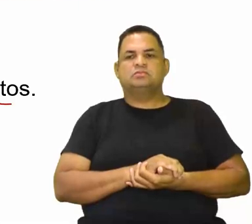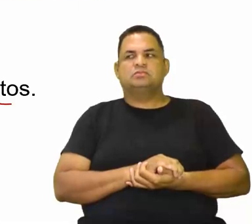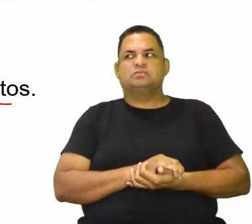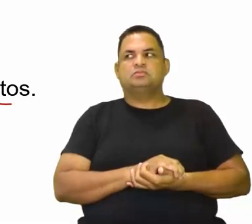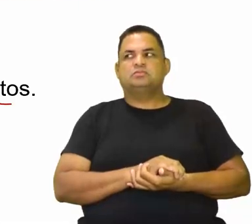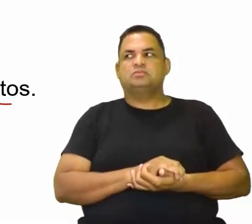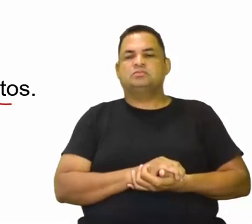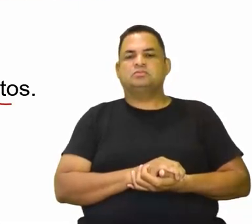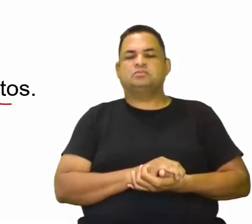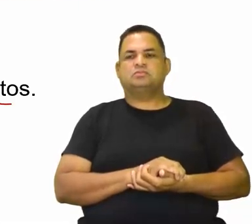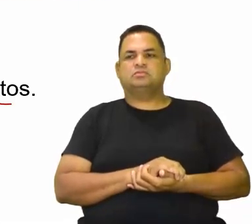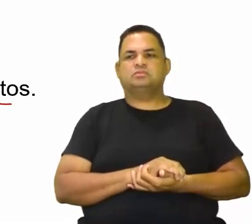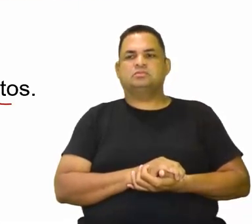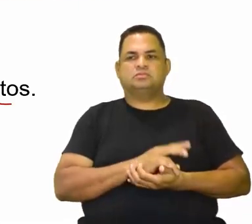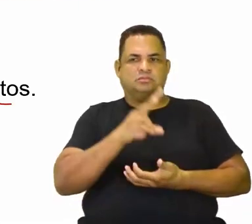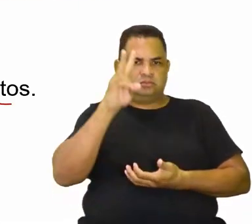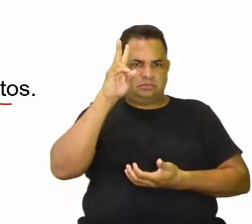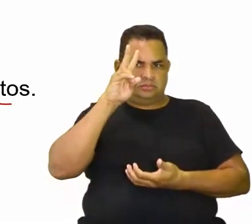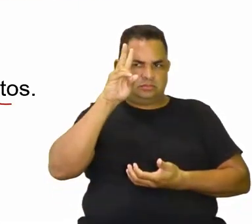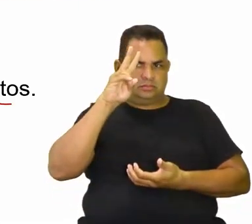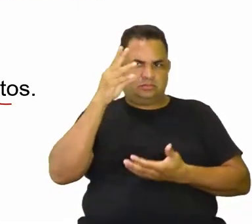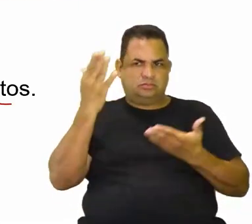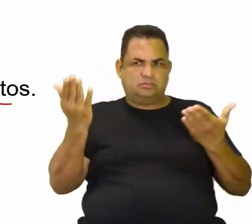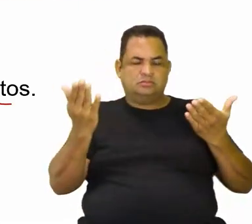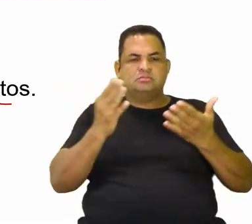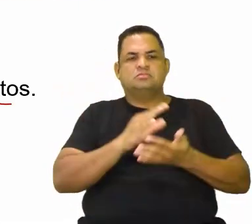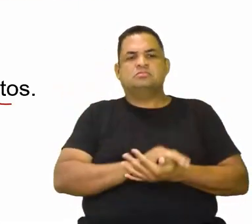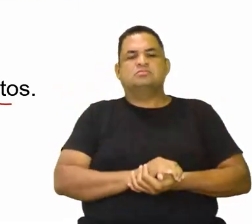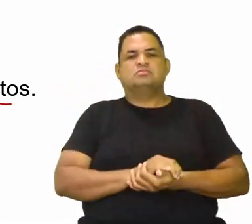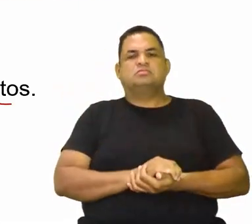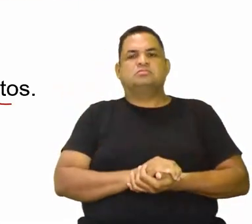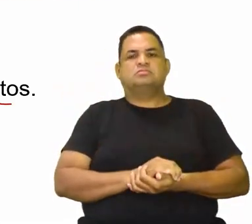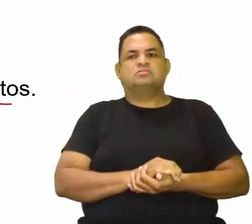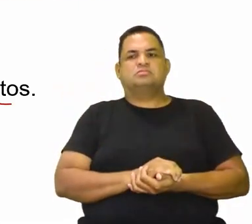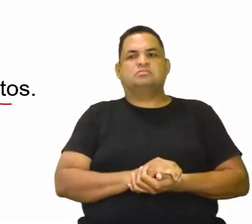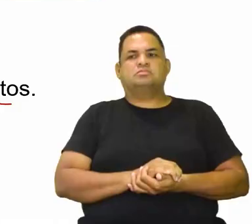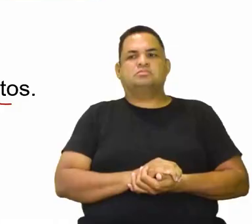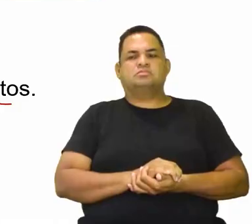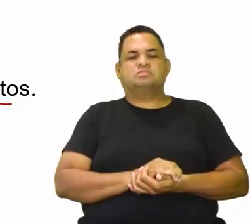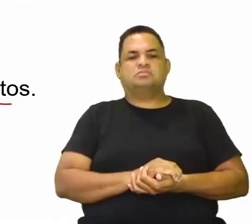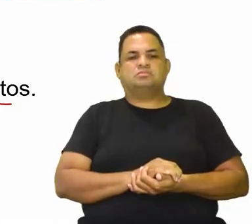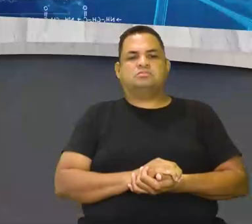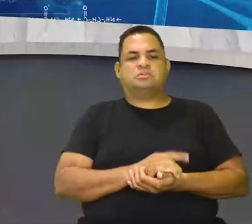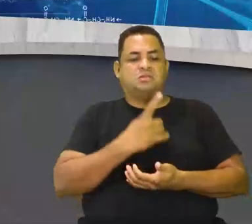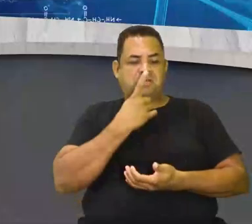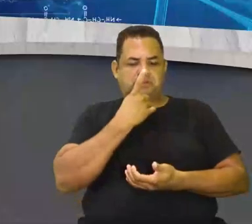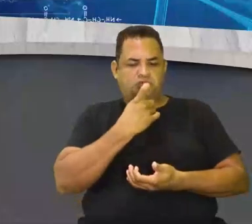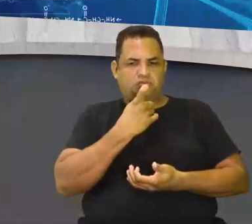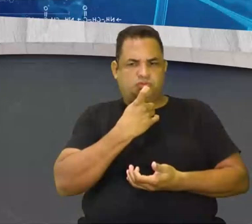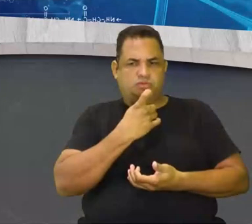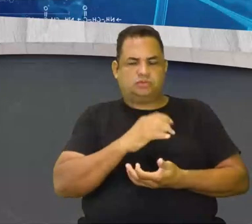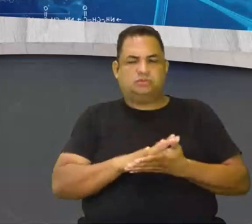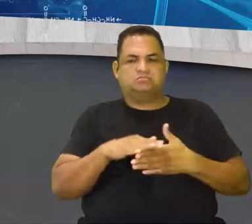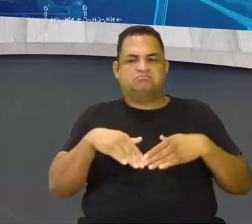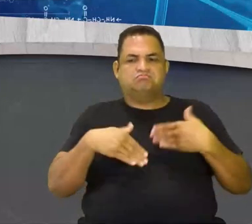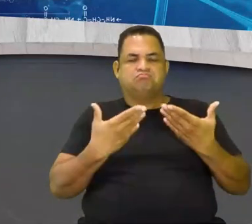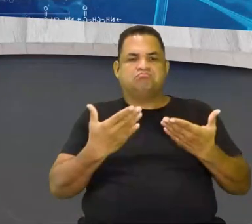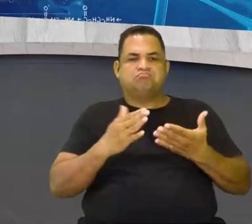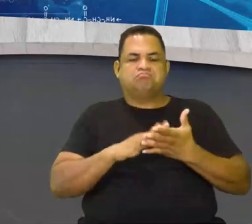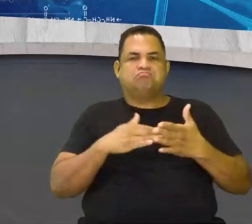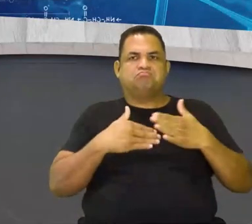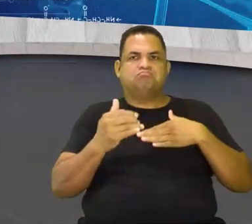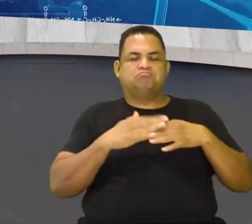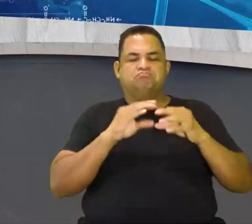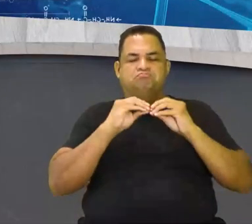Sabrina, então, lembrando, interessante que, com relação ao odor, qualquer